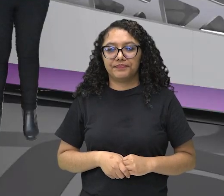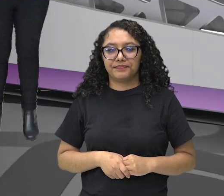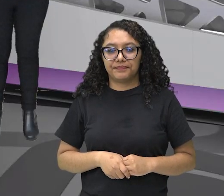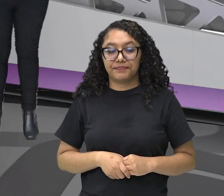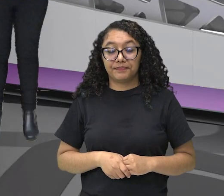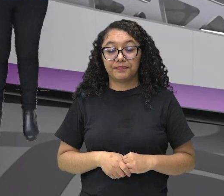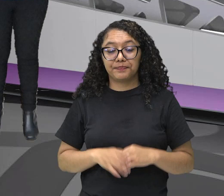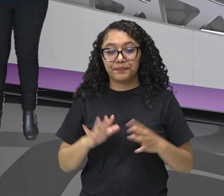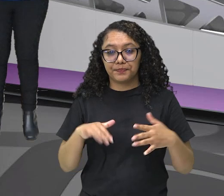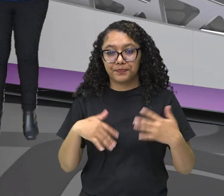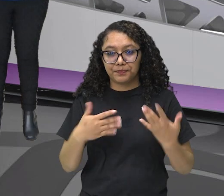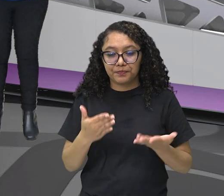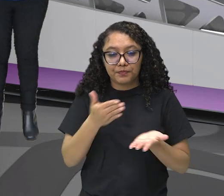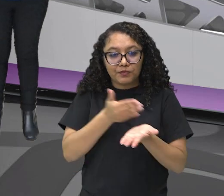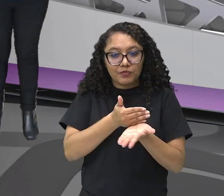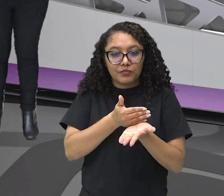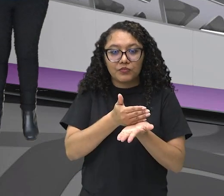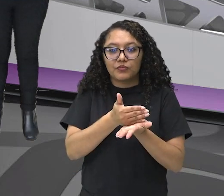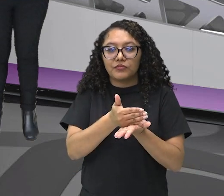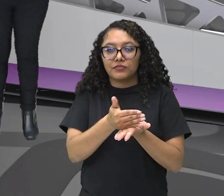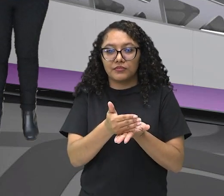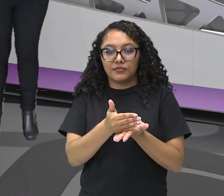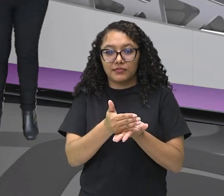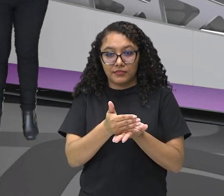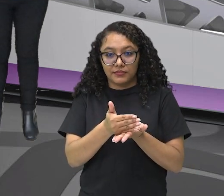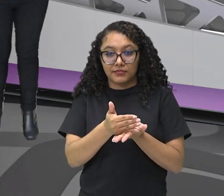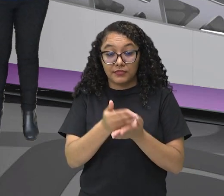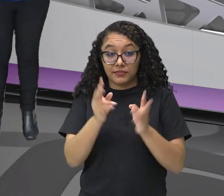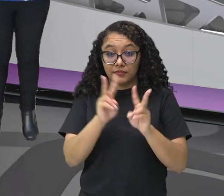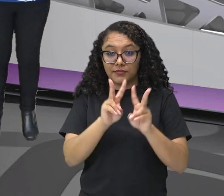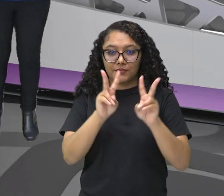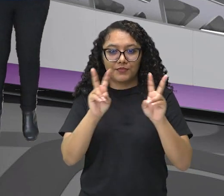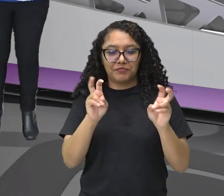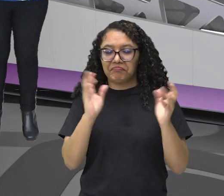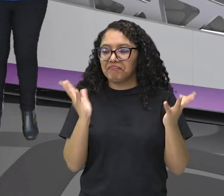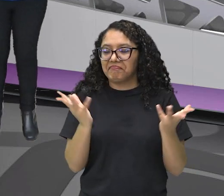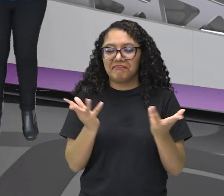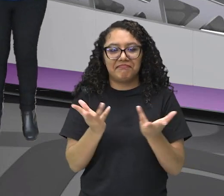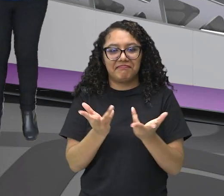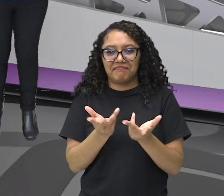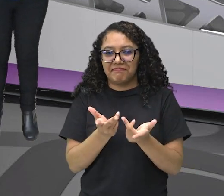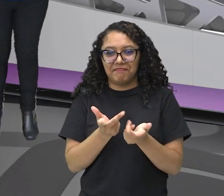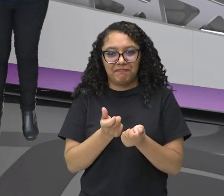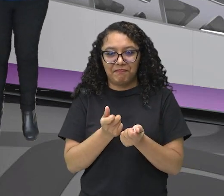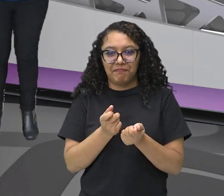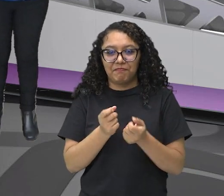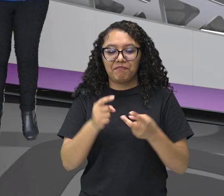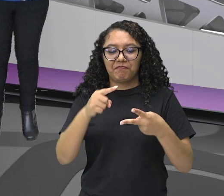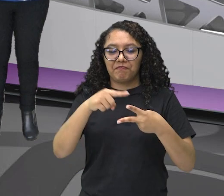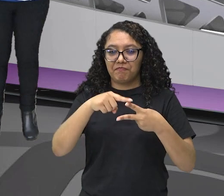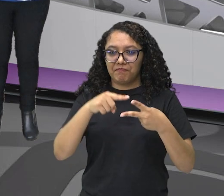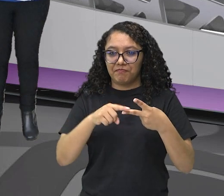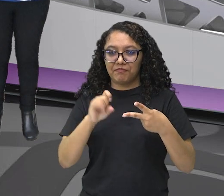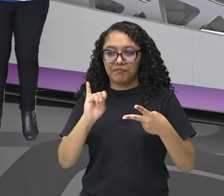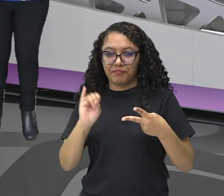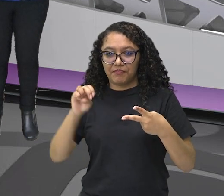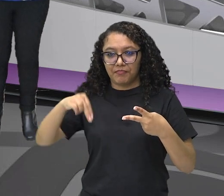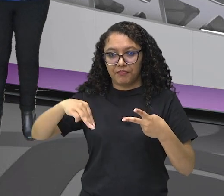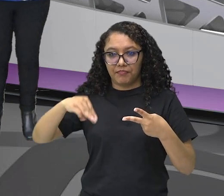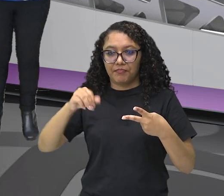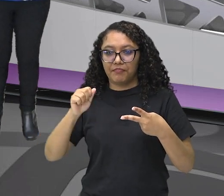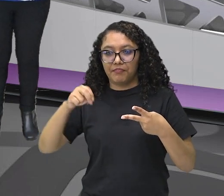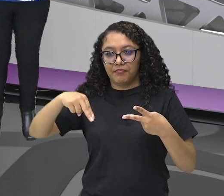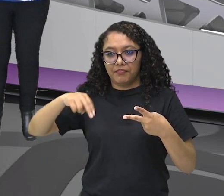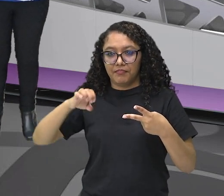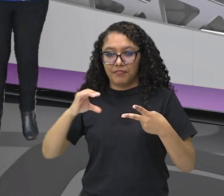Pessoal, nós vamos iniciar este tema maravilhoso, imanência e transcendência,